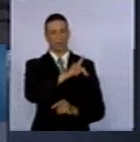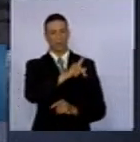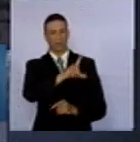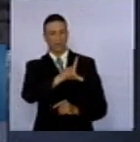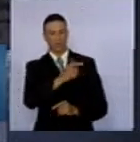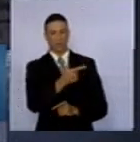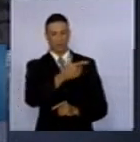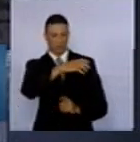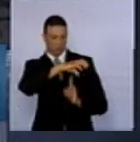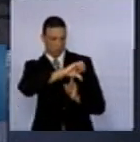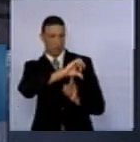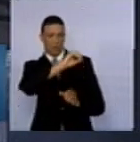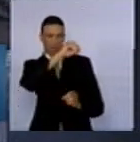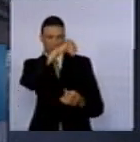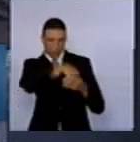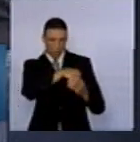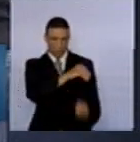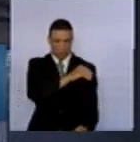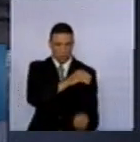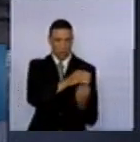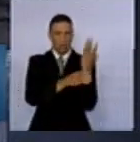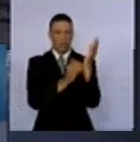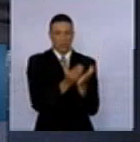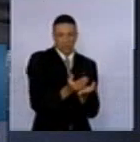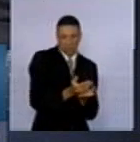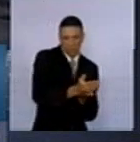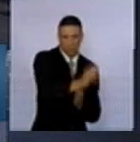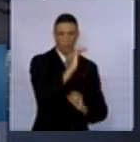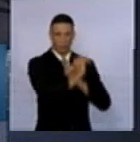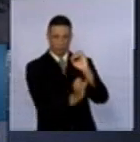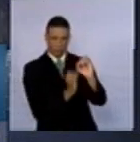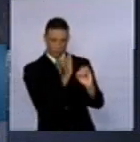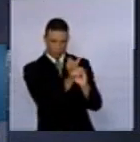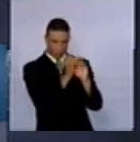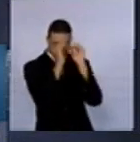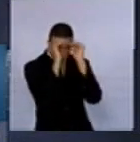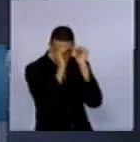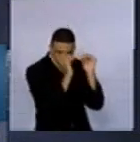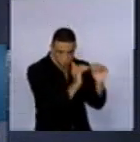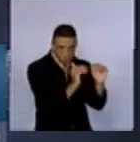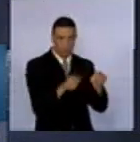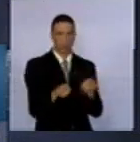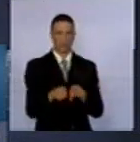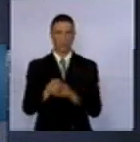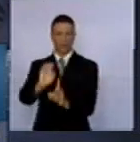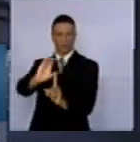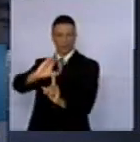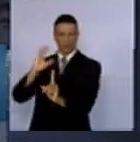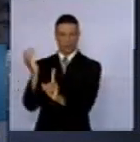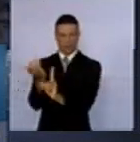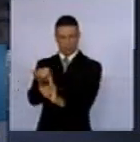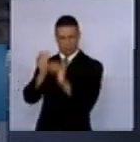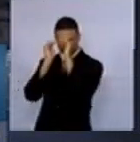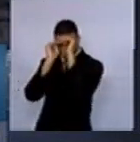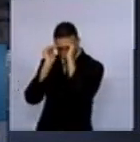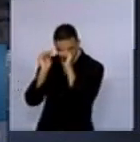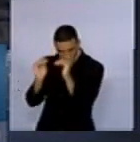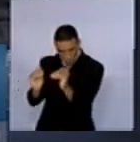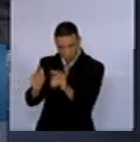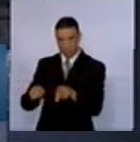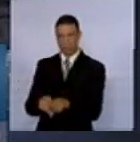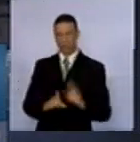liberalização de mercado com viagem respeito à internet com respeito ao cidadão respeitando a